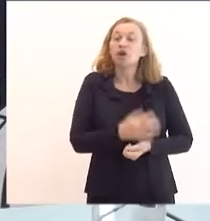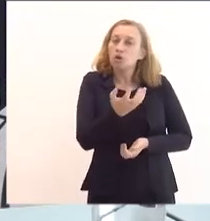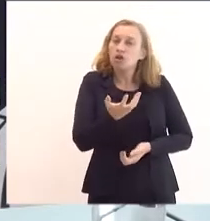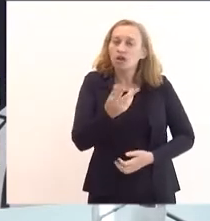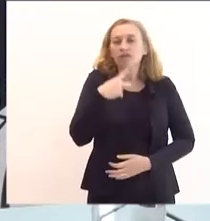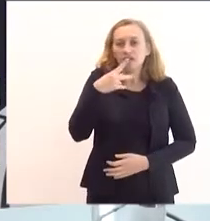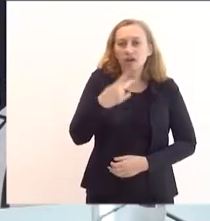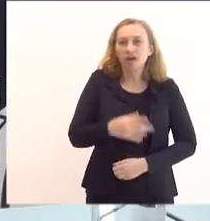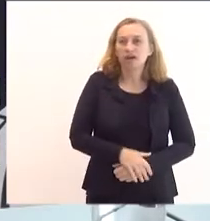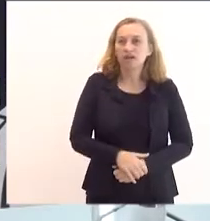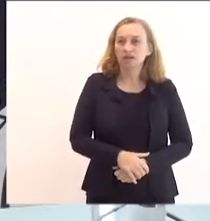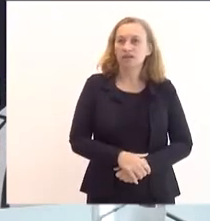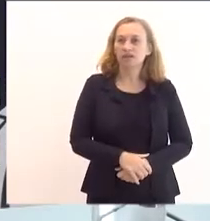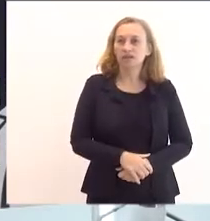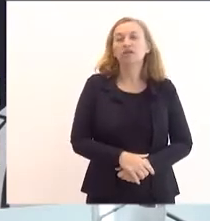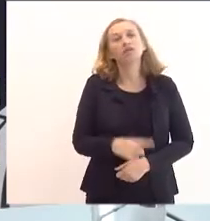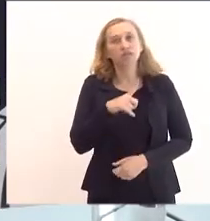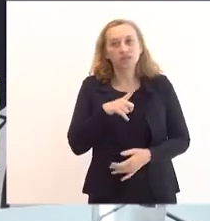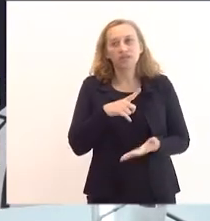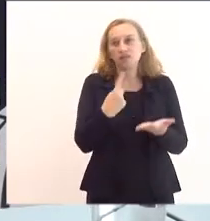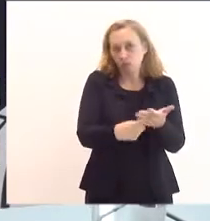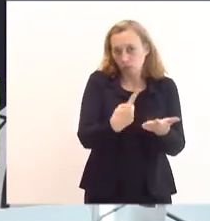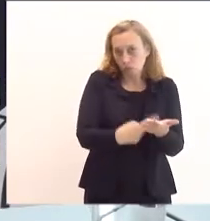dizer que, se houver acordo,